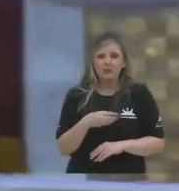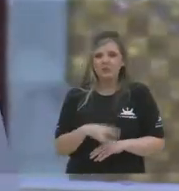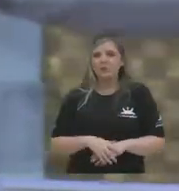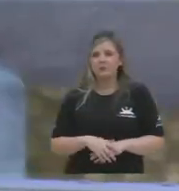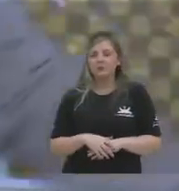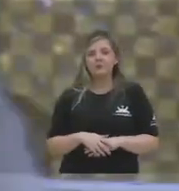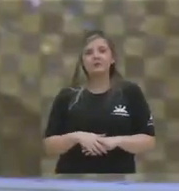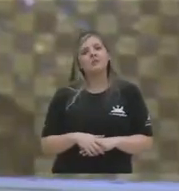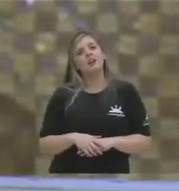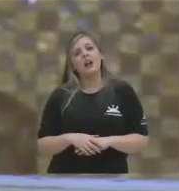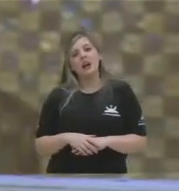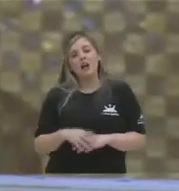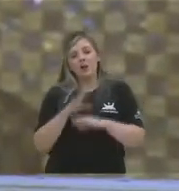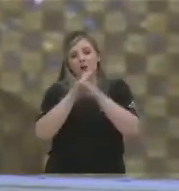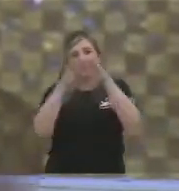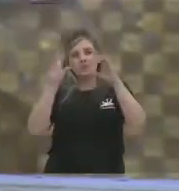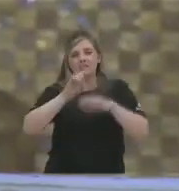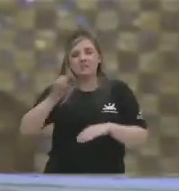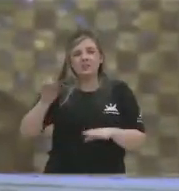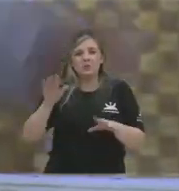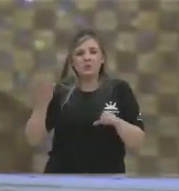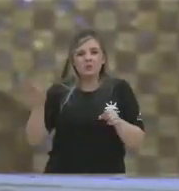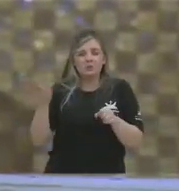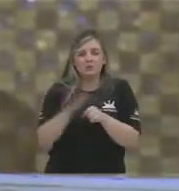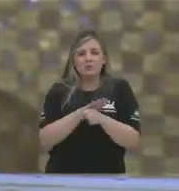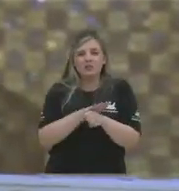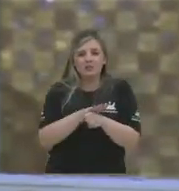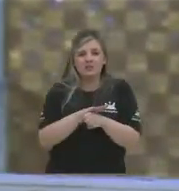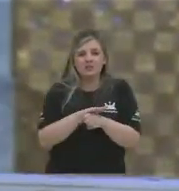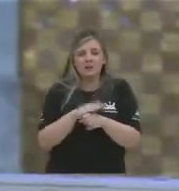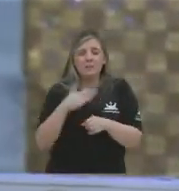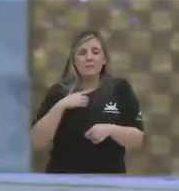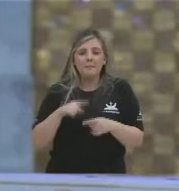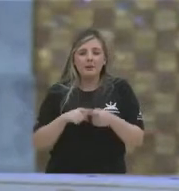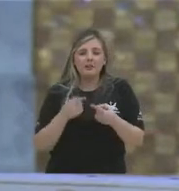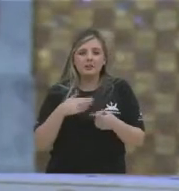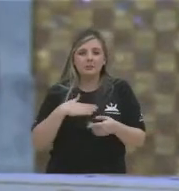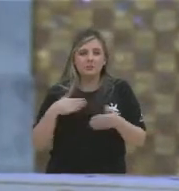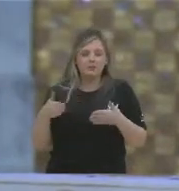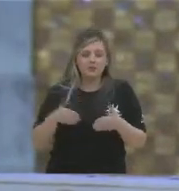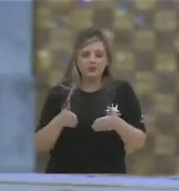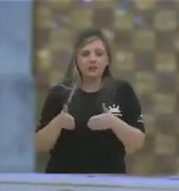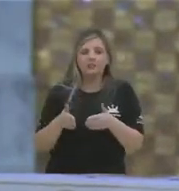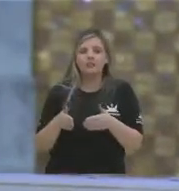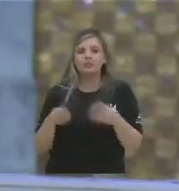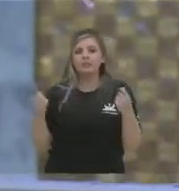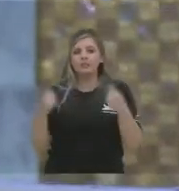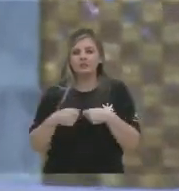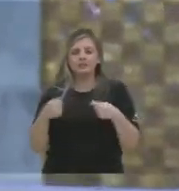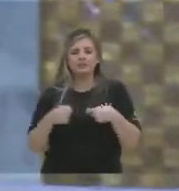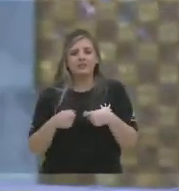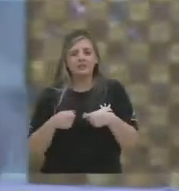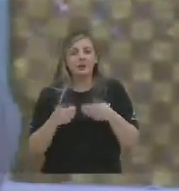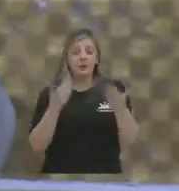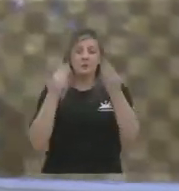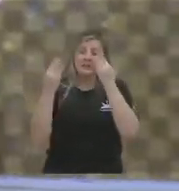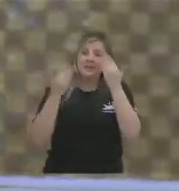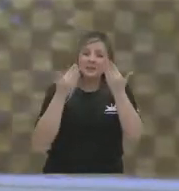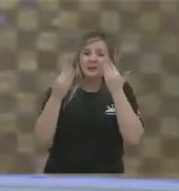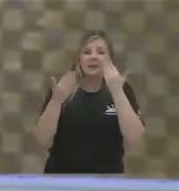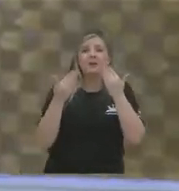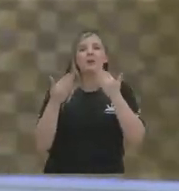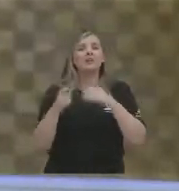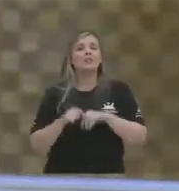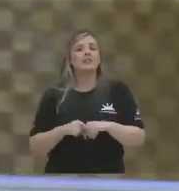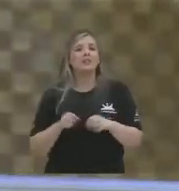eu tenho que fazer o caminho, tenho que levar num bom terapeuta, tenho que fazer com que ele compreenda a história dele,